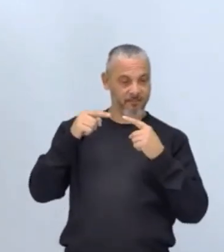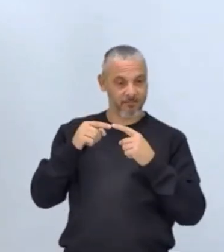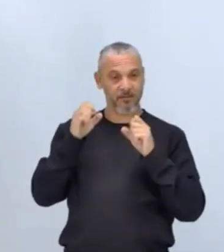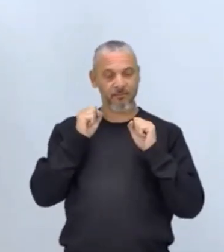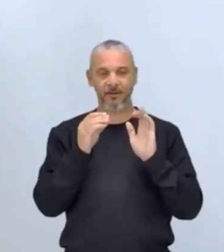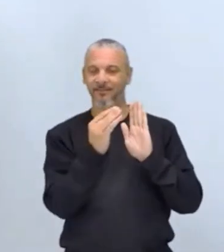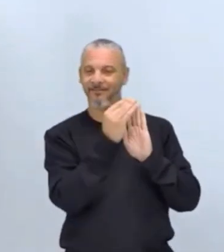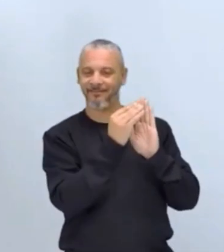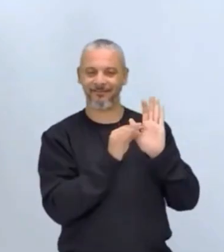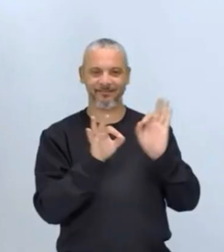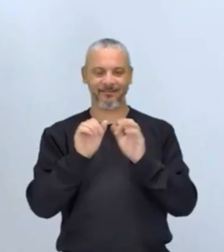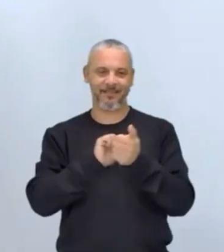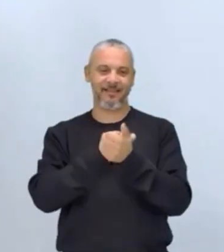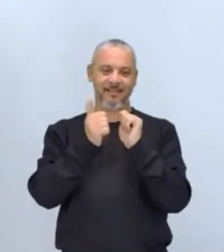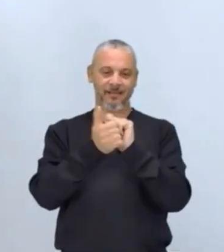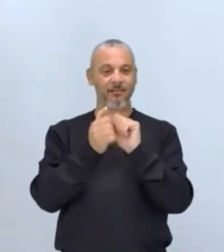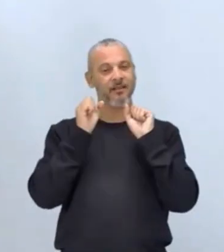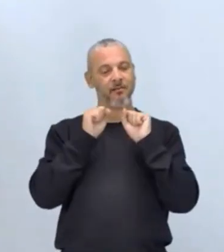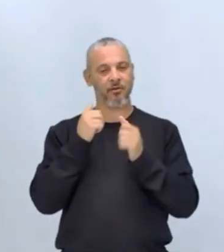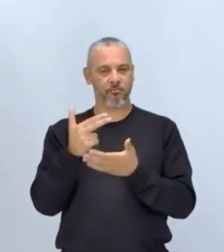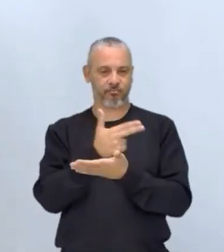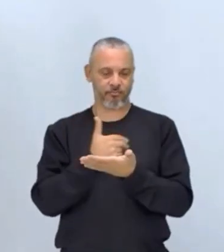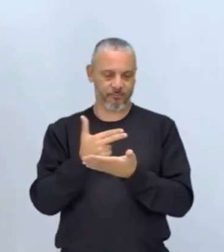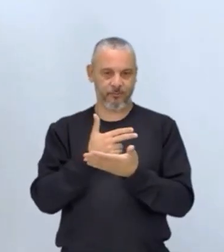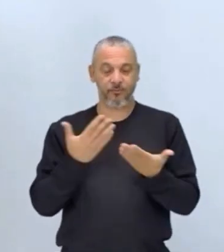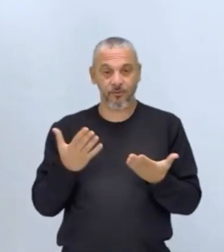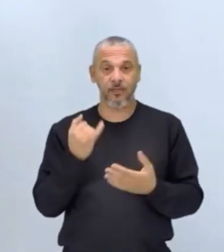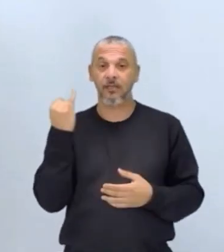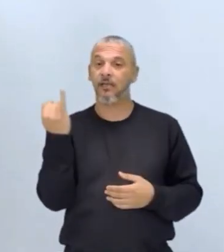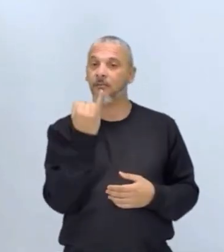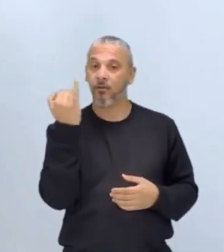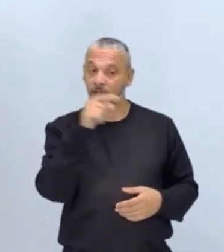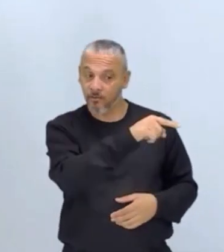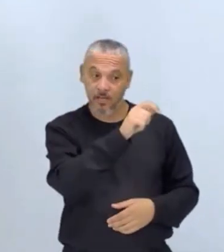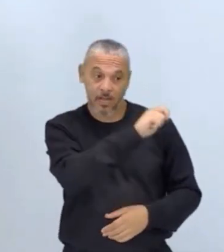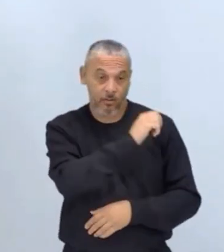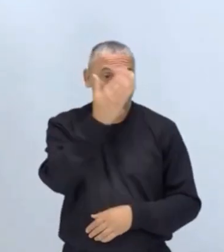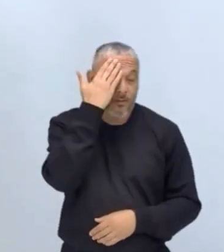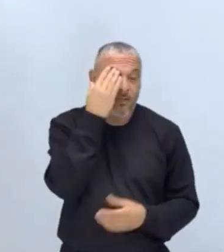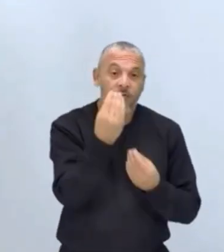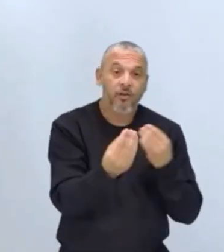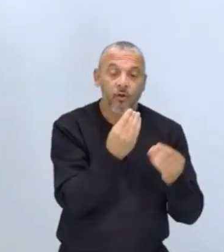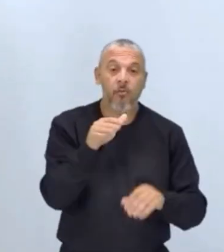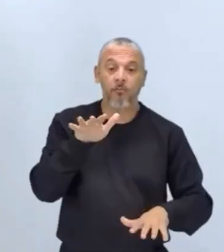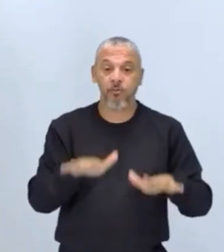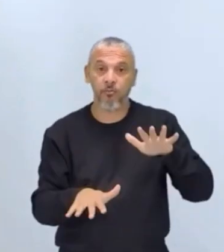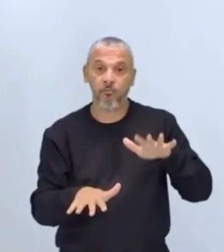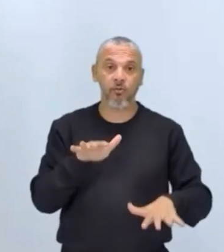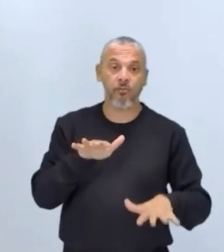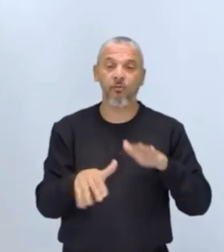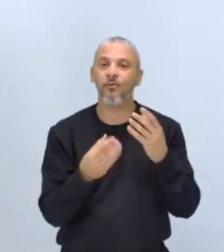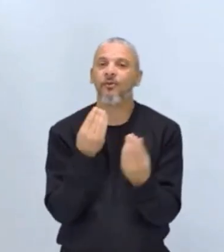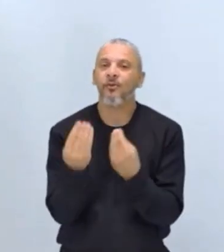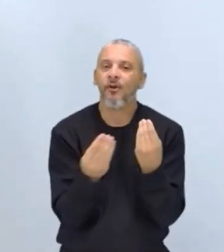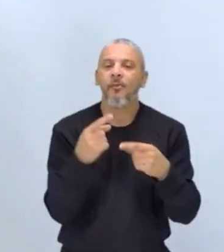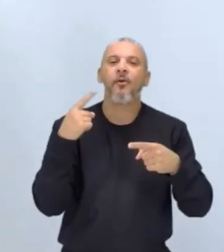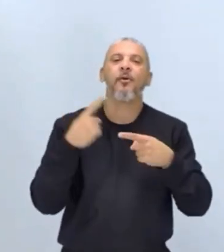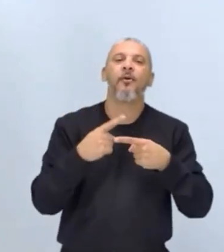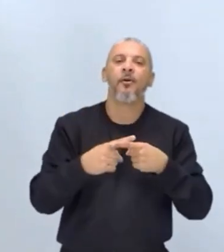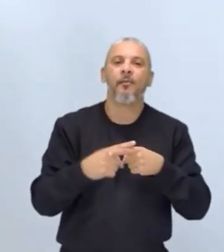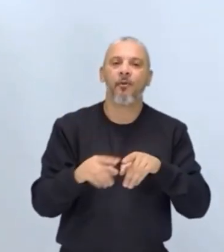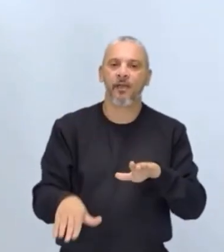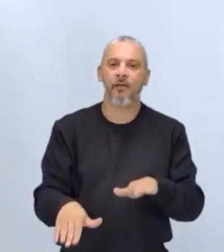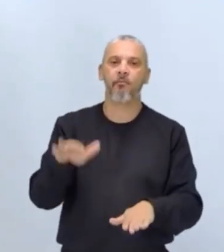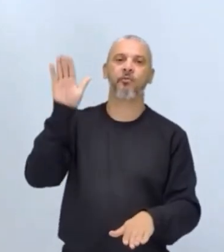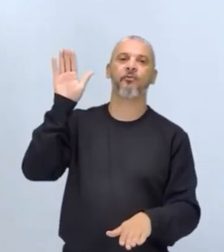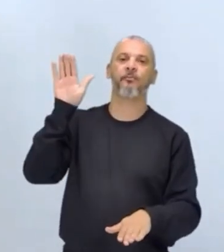dele mesmo, ele pode. Esse percussionista, ele pode ser mudado. O importante é ele entender como que funciona o movimento e por que o